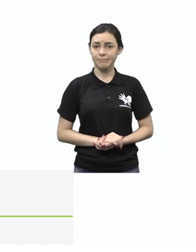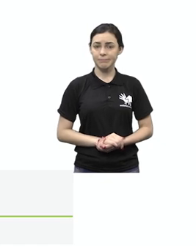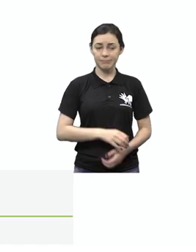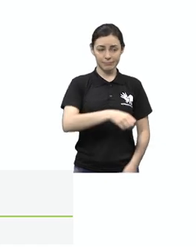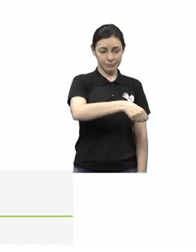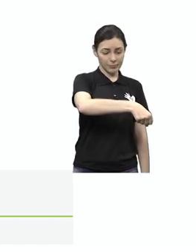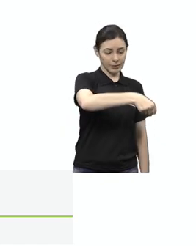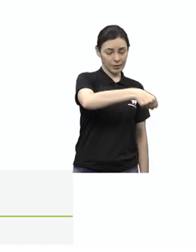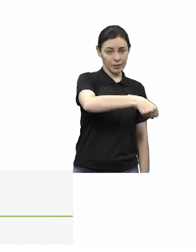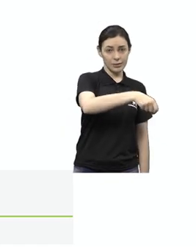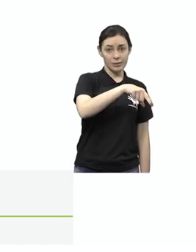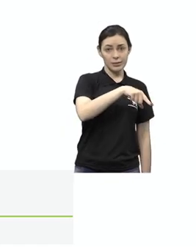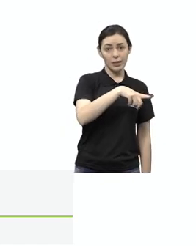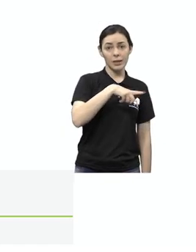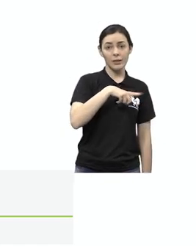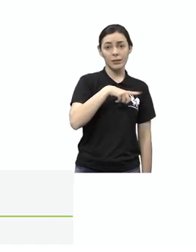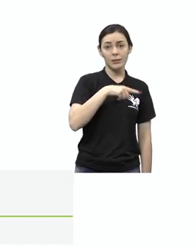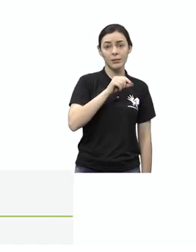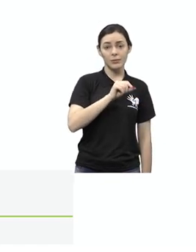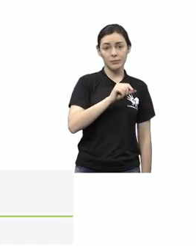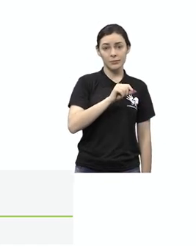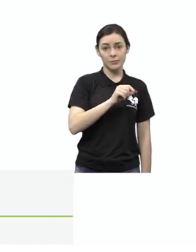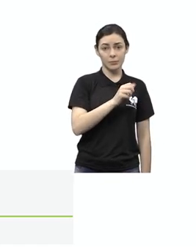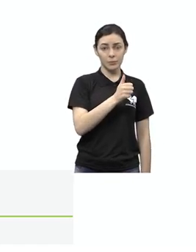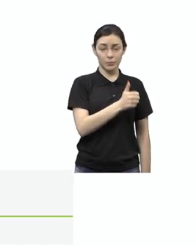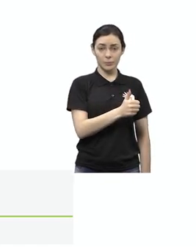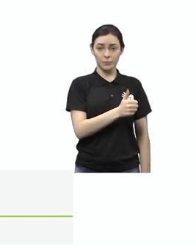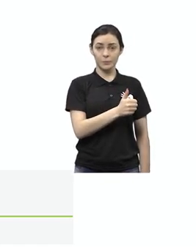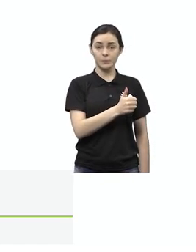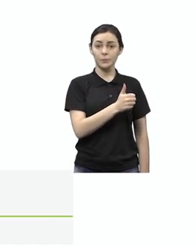lá. Na primeira cesta, nós temos